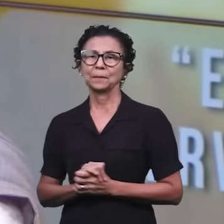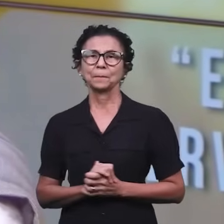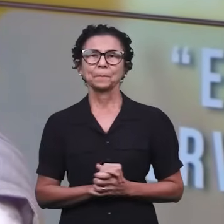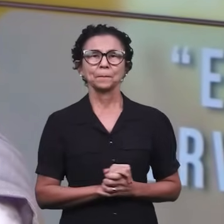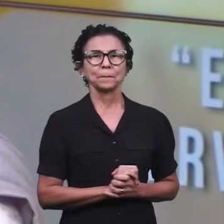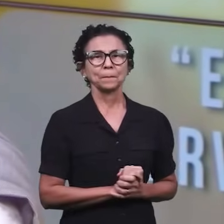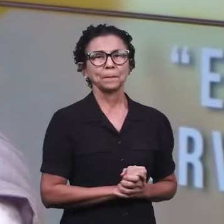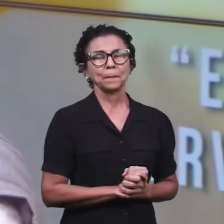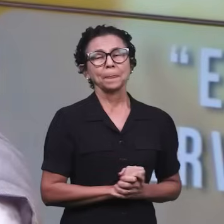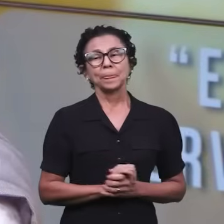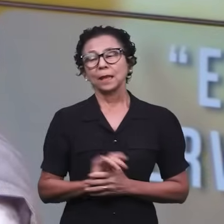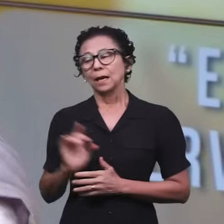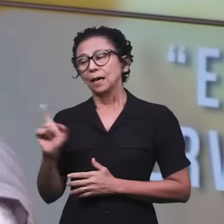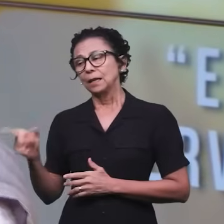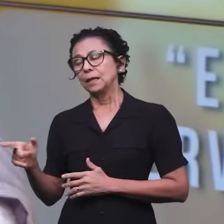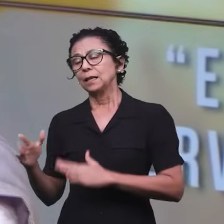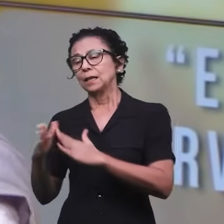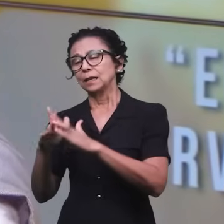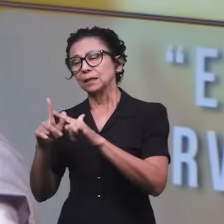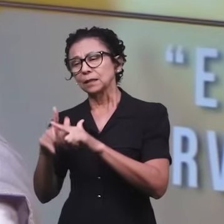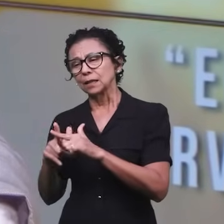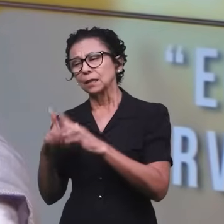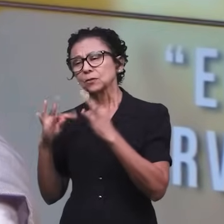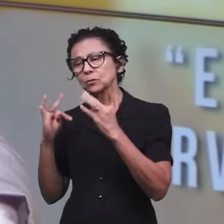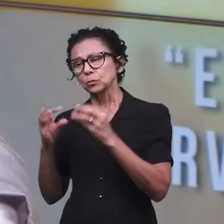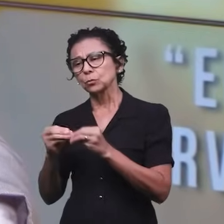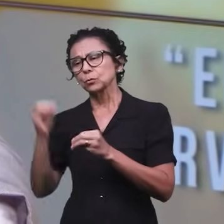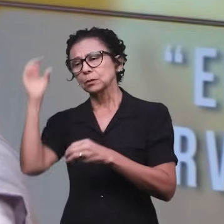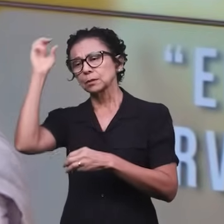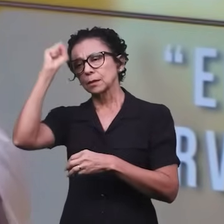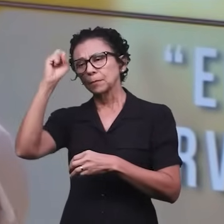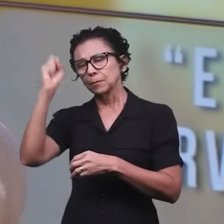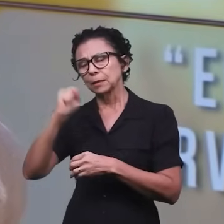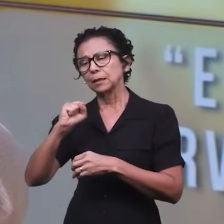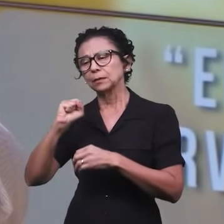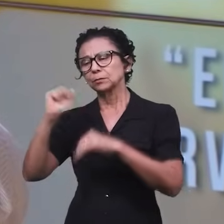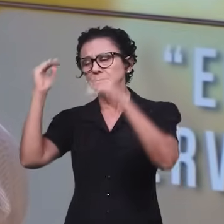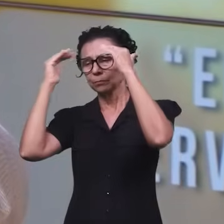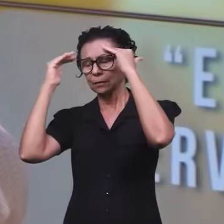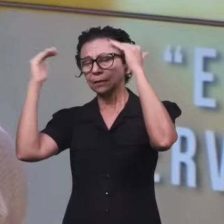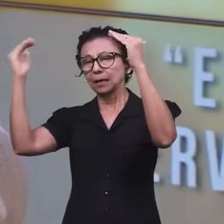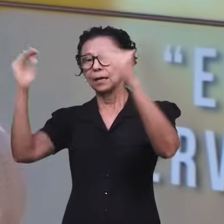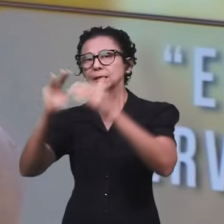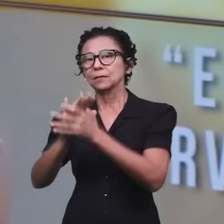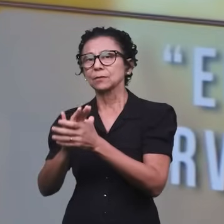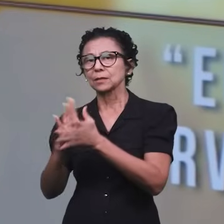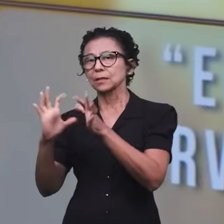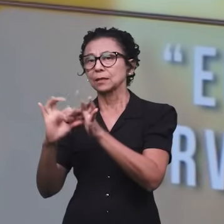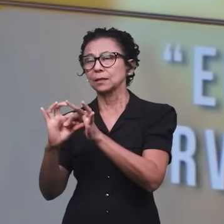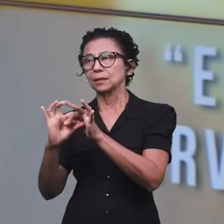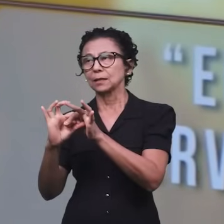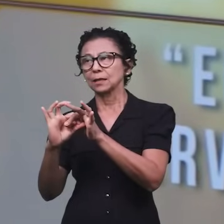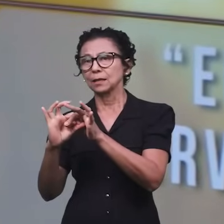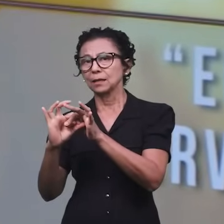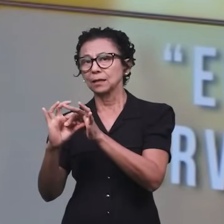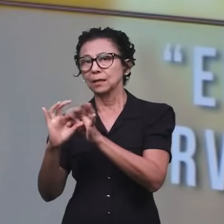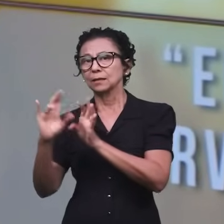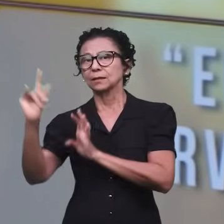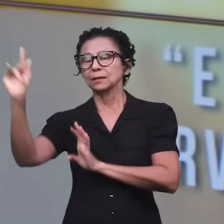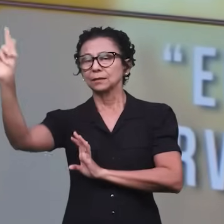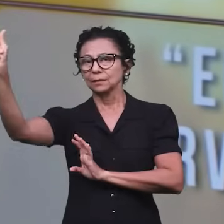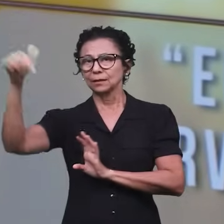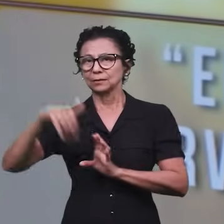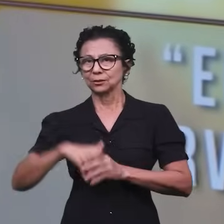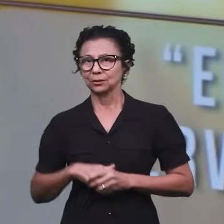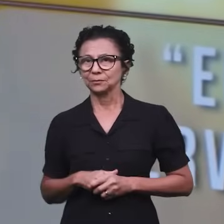extensão da eternidade e a nossa casa é a extensão da igreja. Então, quando não há o temor, a gente rompe